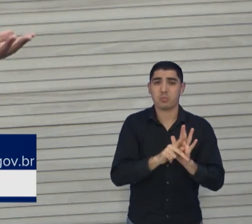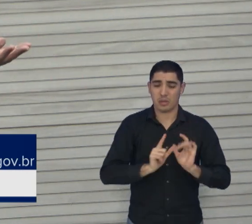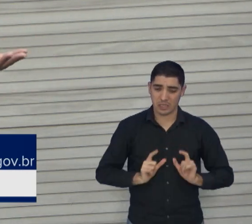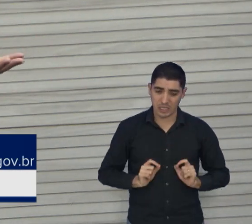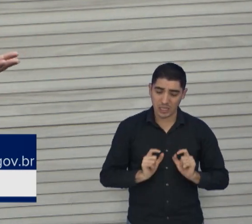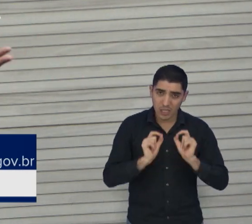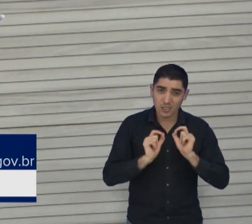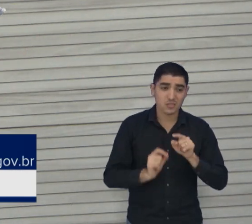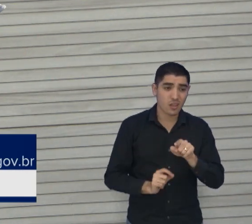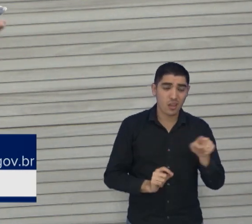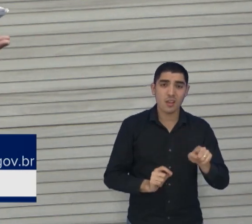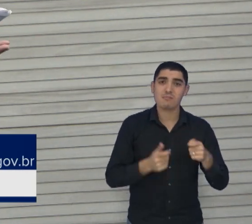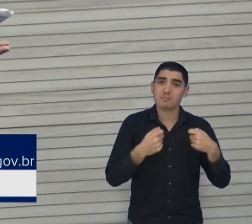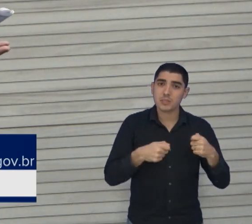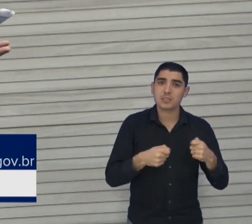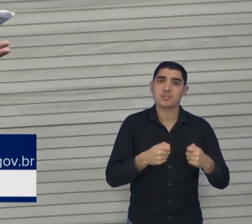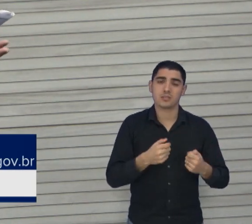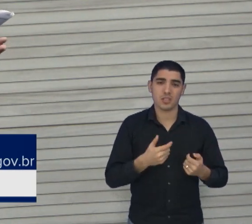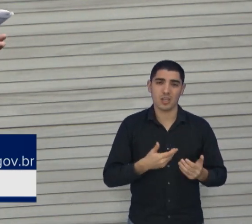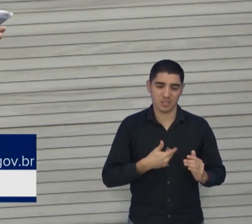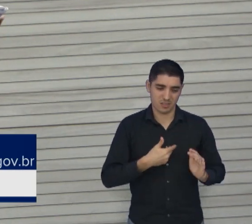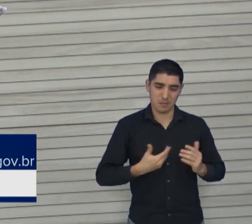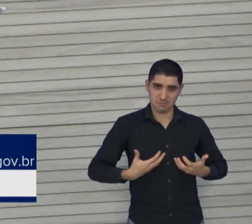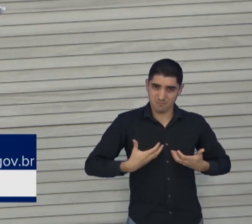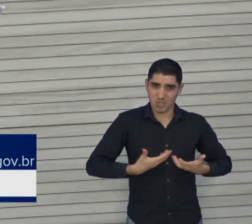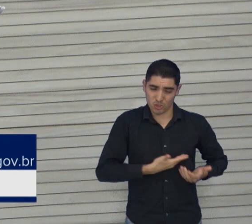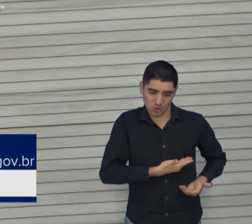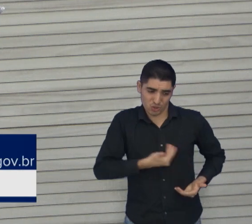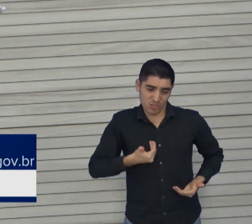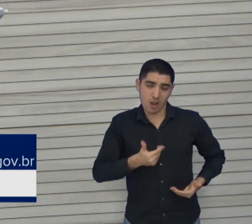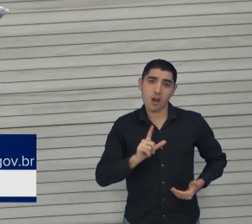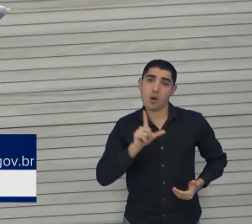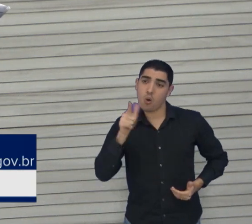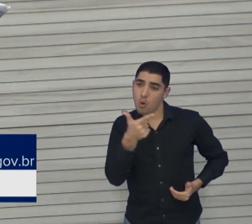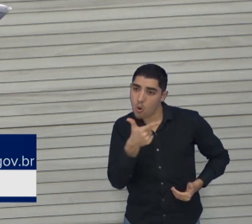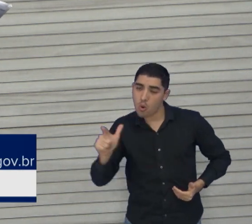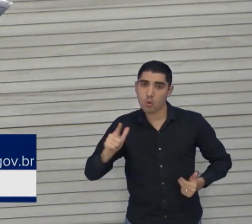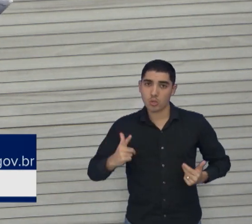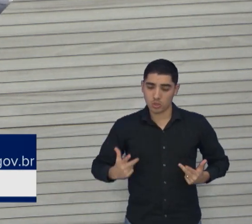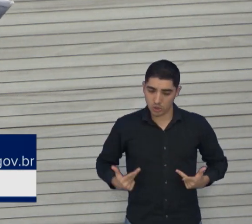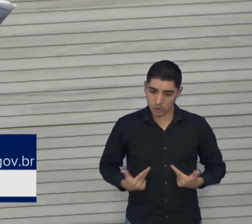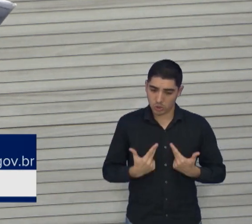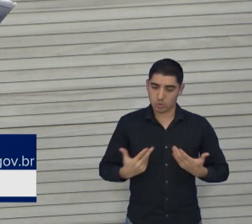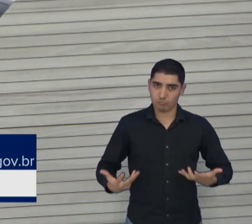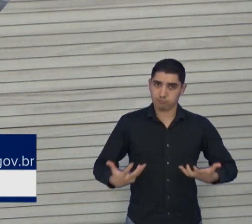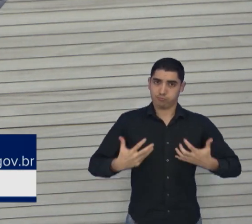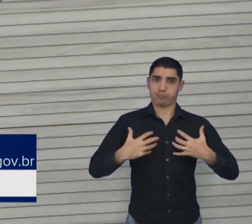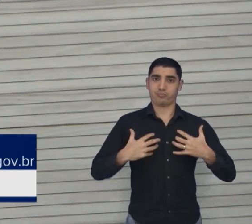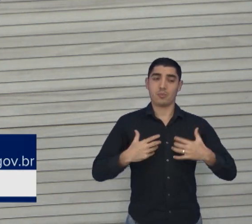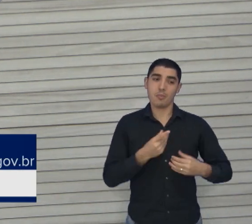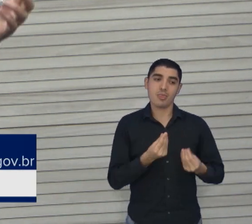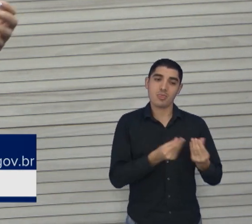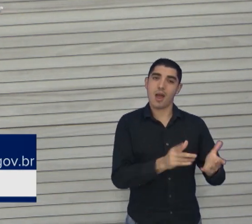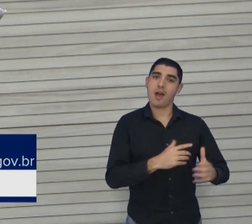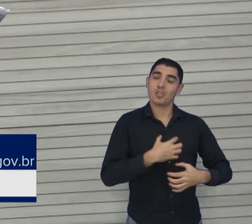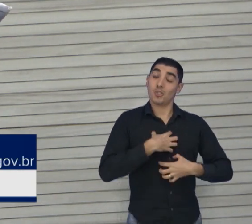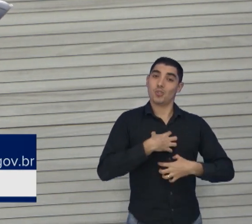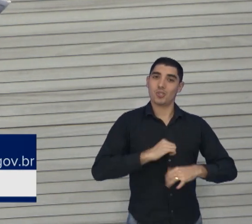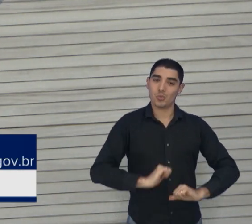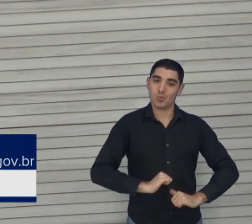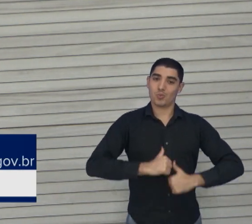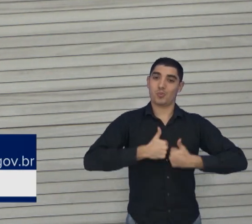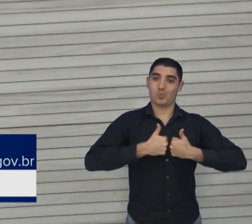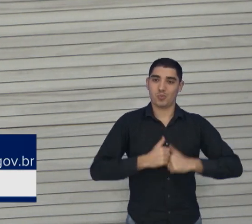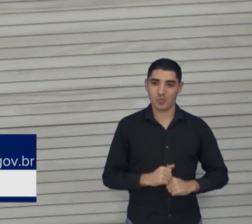necessitando de uma prótese da mama, que é para revigorar, para dar autoestima, para dar